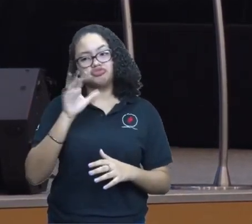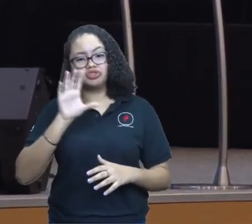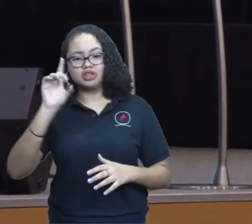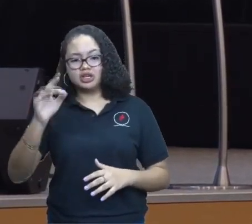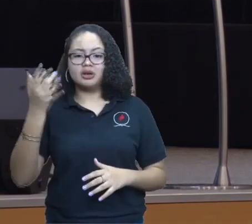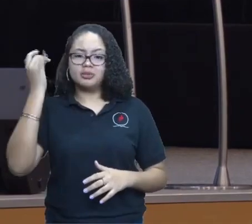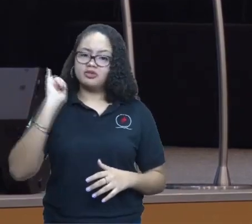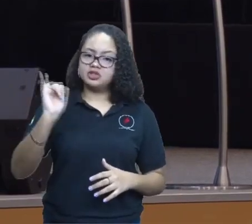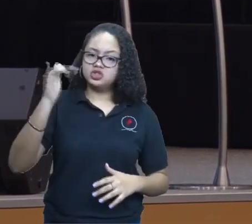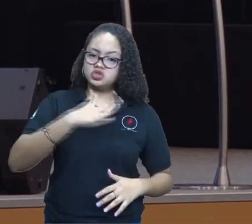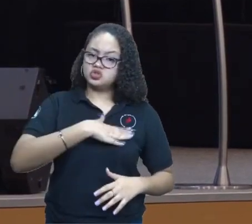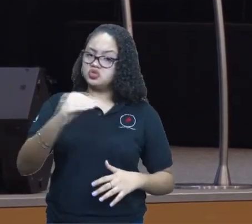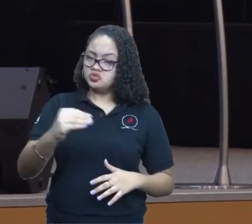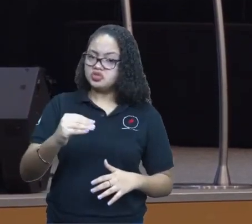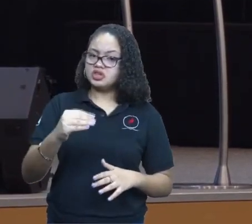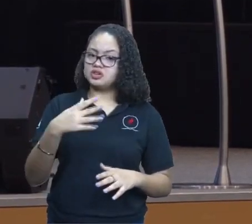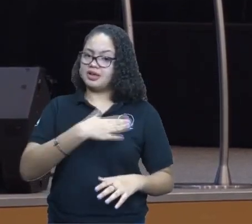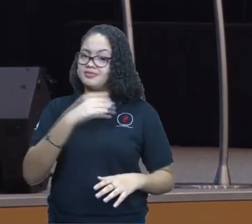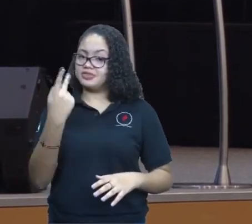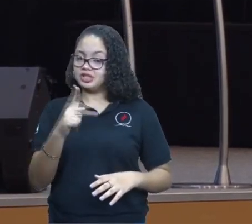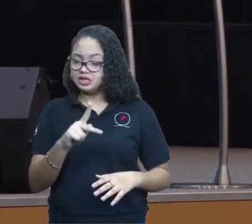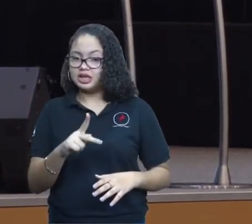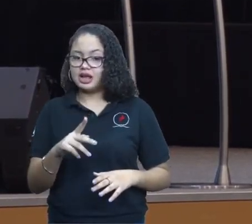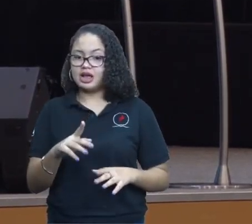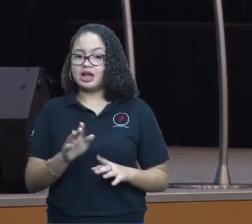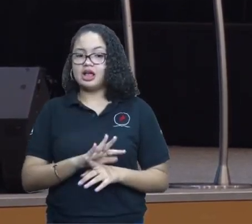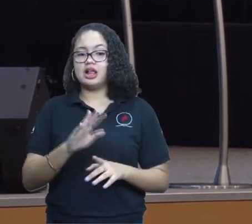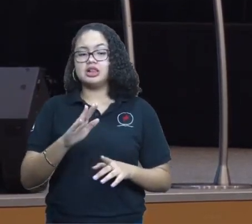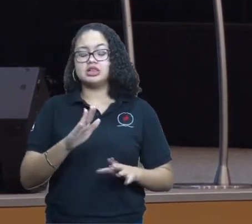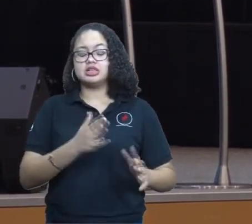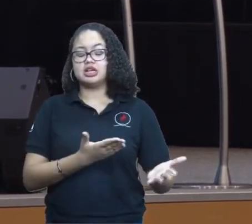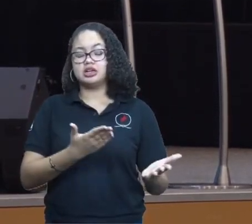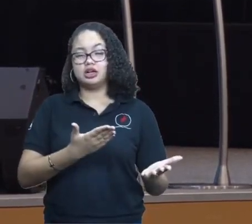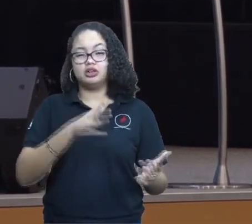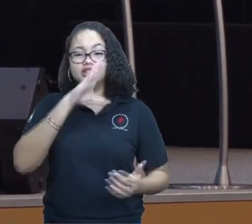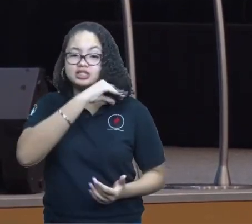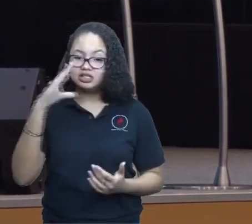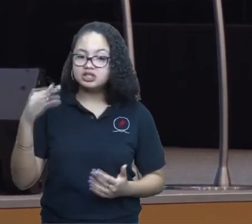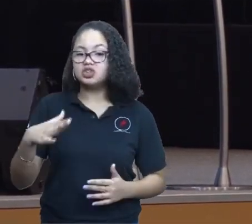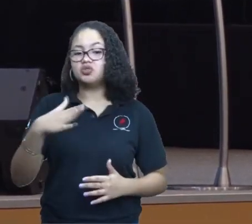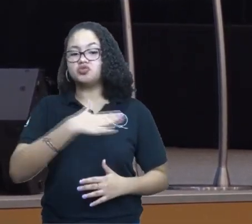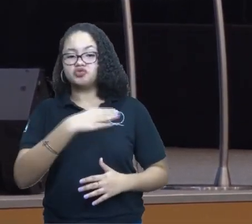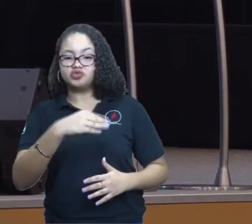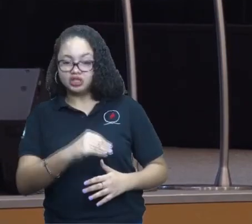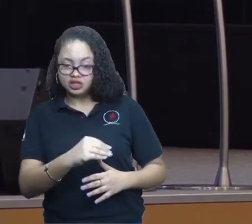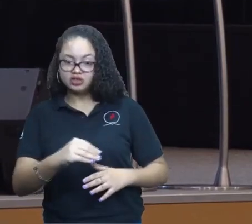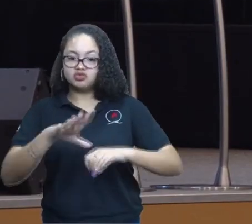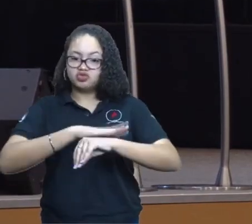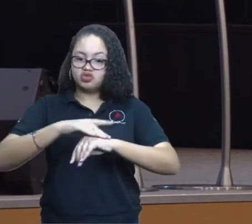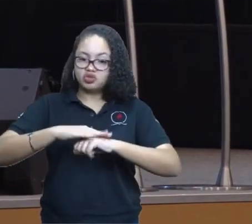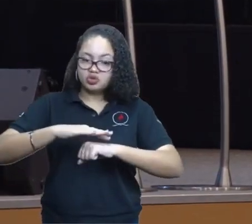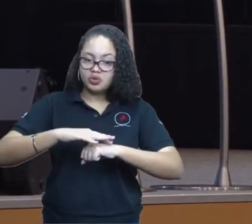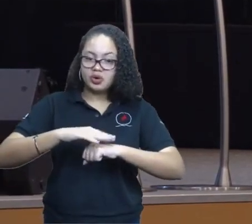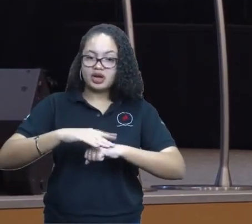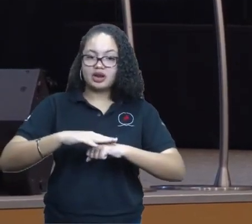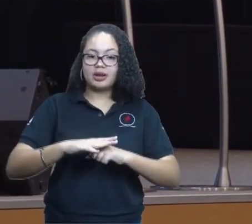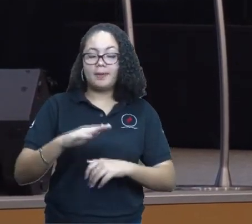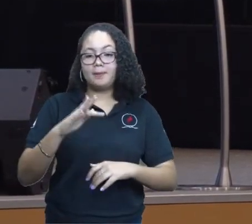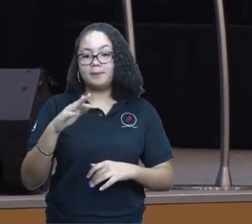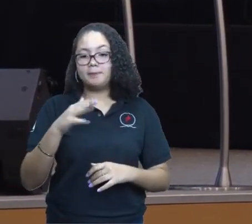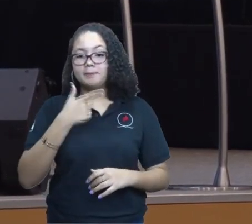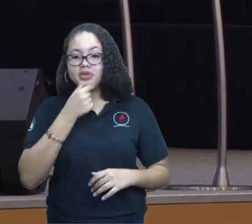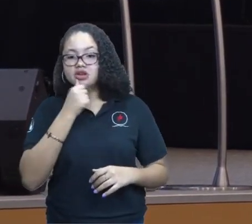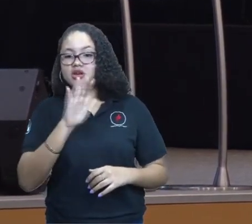na vida dela ela engravidou na adolescência o filho ficou doente ela orando pelo menino orando pelo menino no joelho daqui a pouco o menino morreu